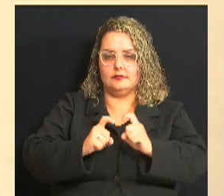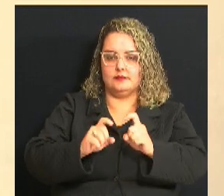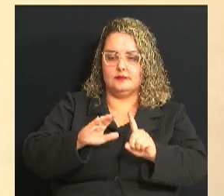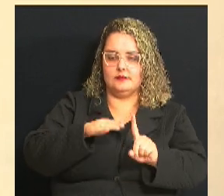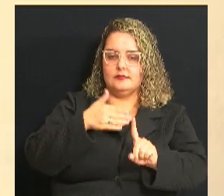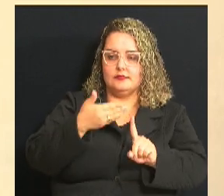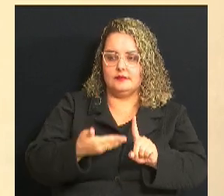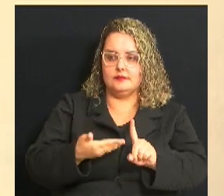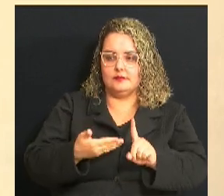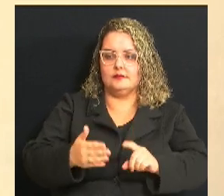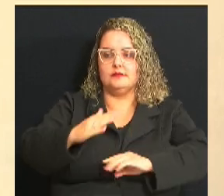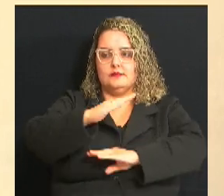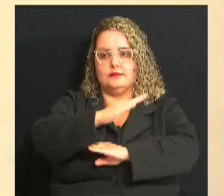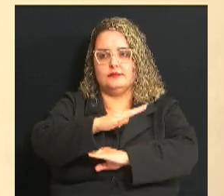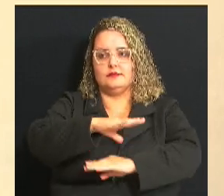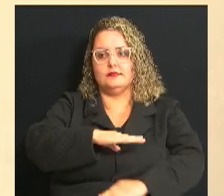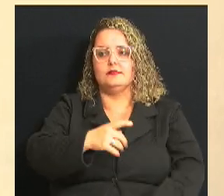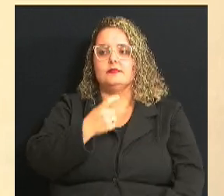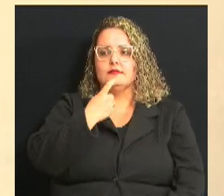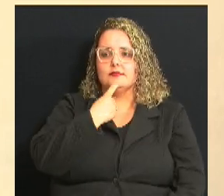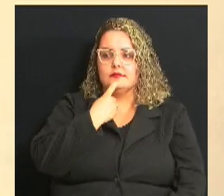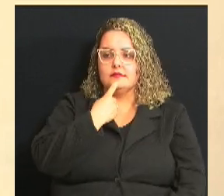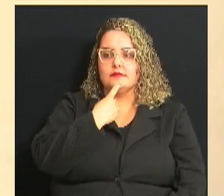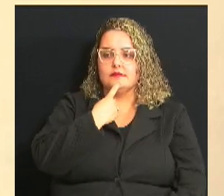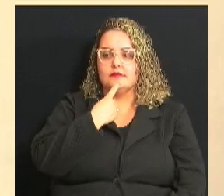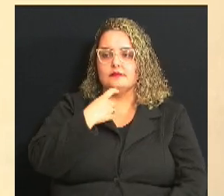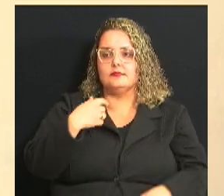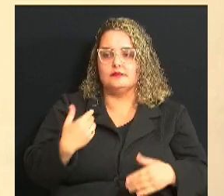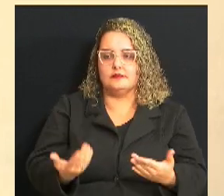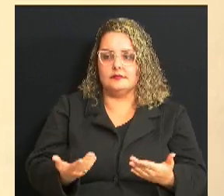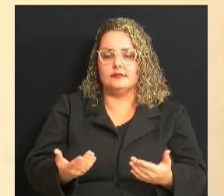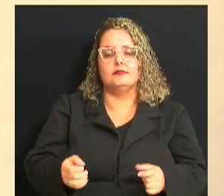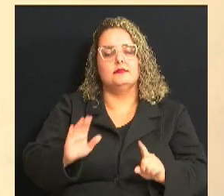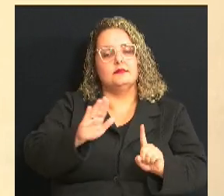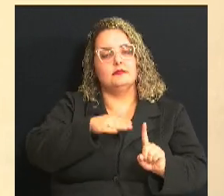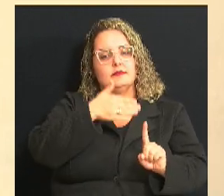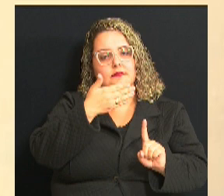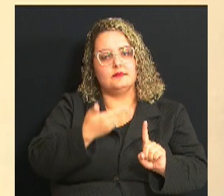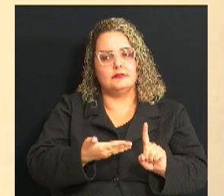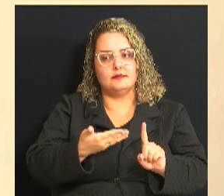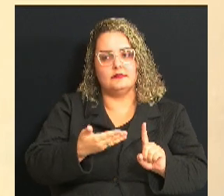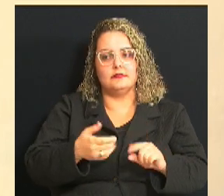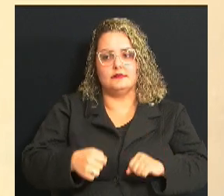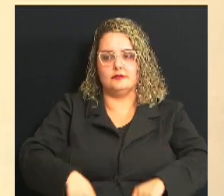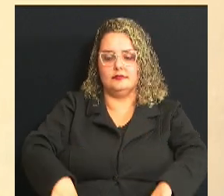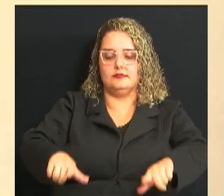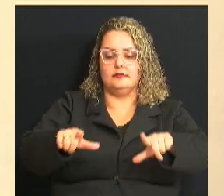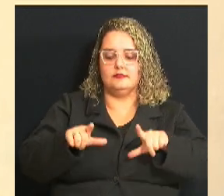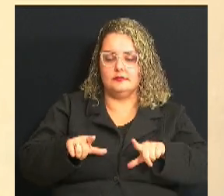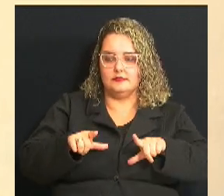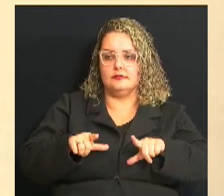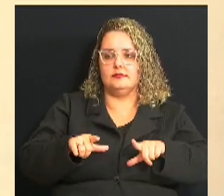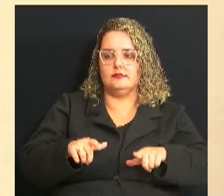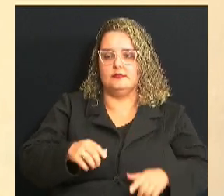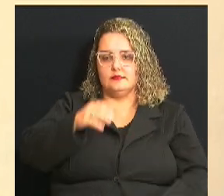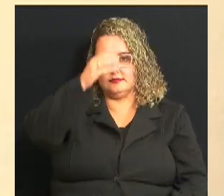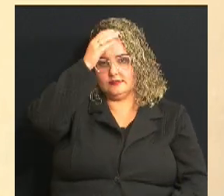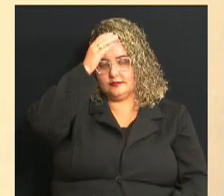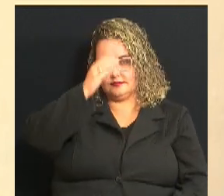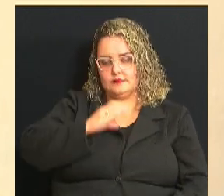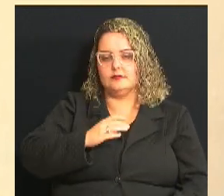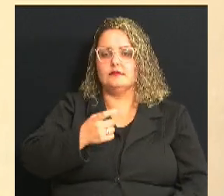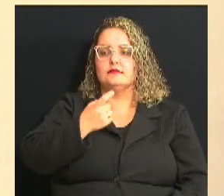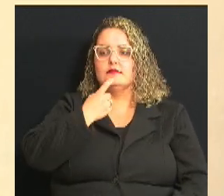solene da Câmara Municipal de Campinas para homenagear com a entrega de título de cidadão